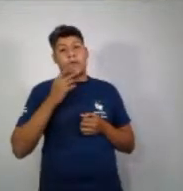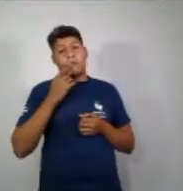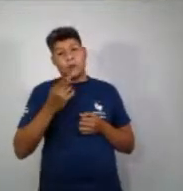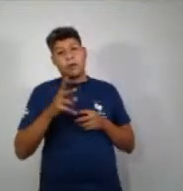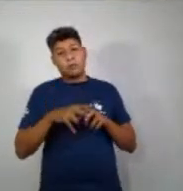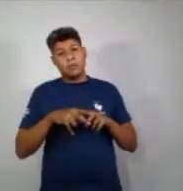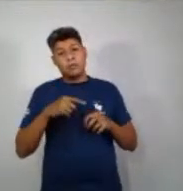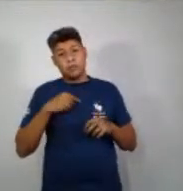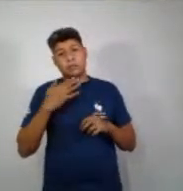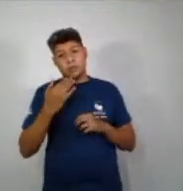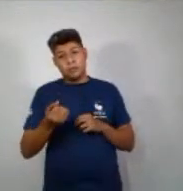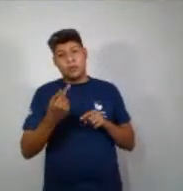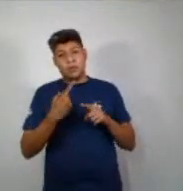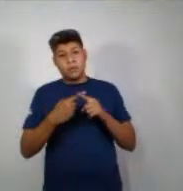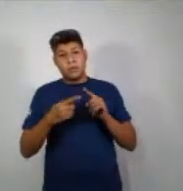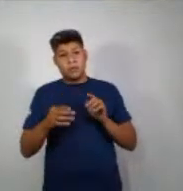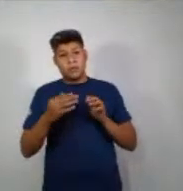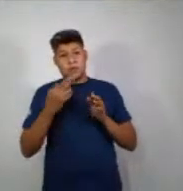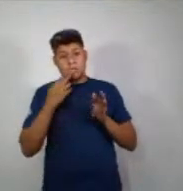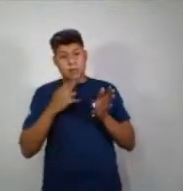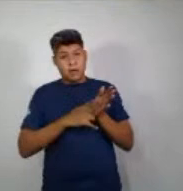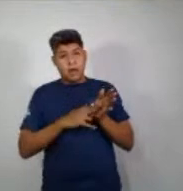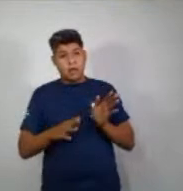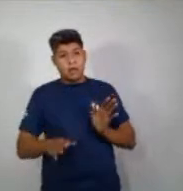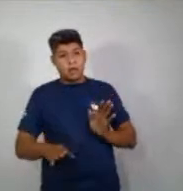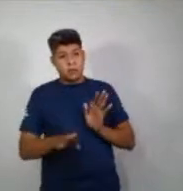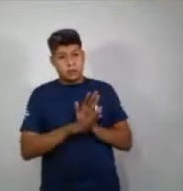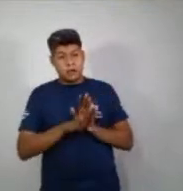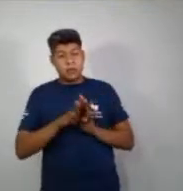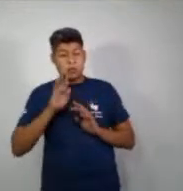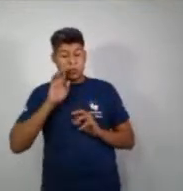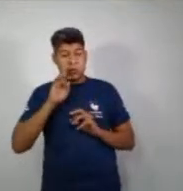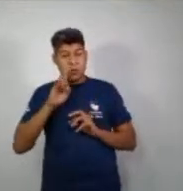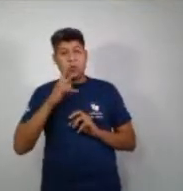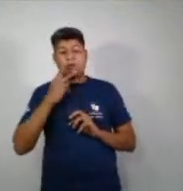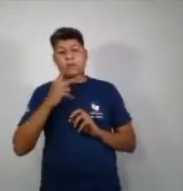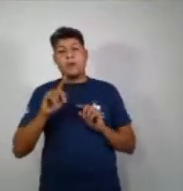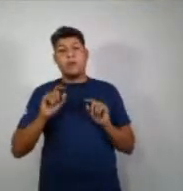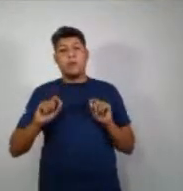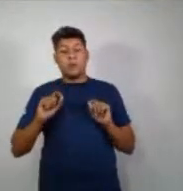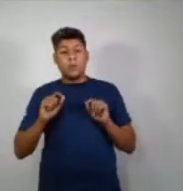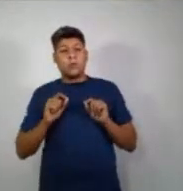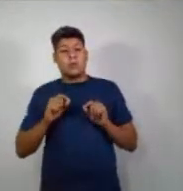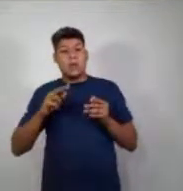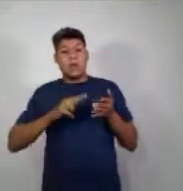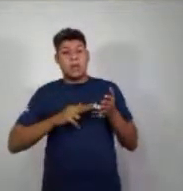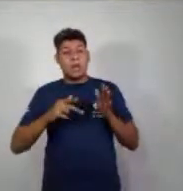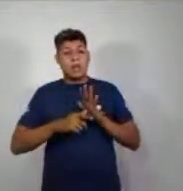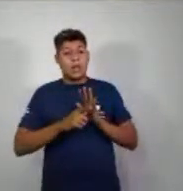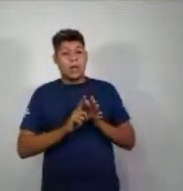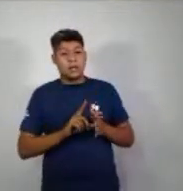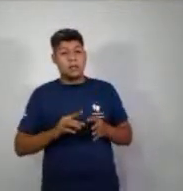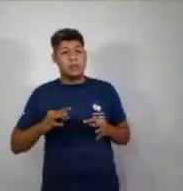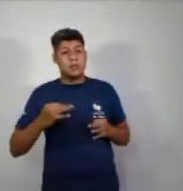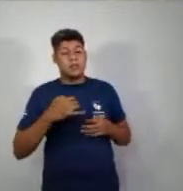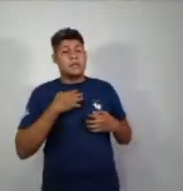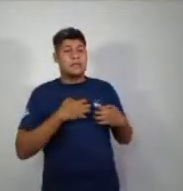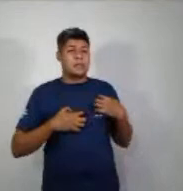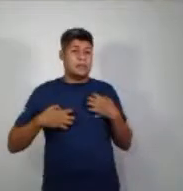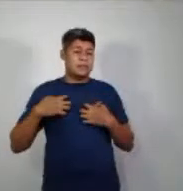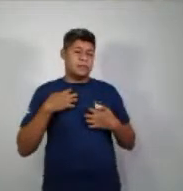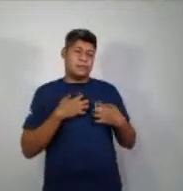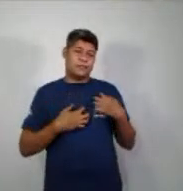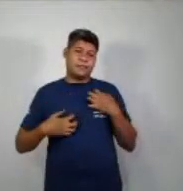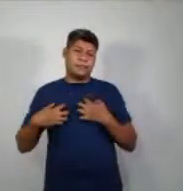convocada, porque essa carta chegou e o dono do estabelecimento fica desesperado: por favor, não conta que você leu antes, senão eu estou frito.